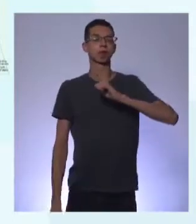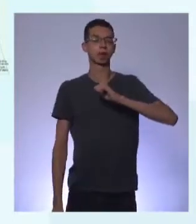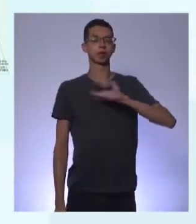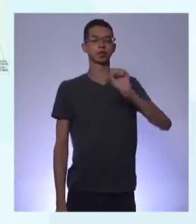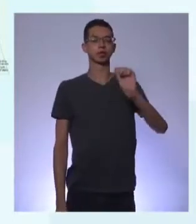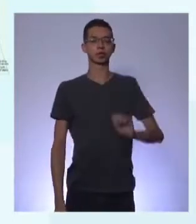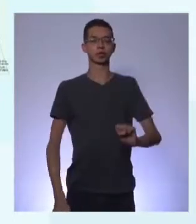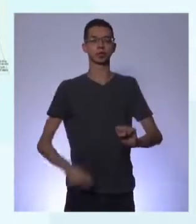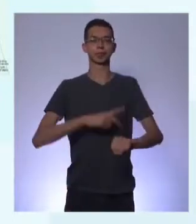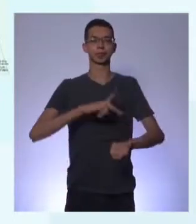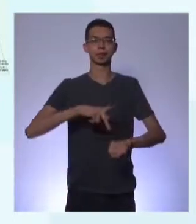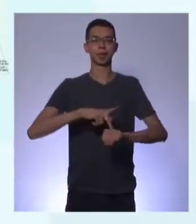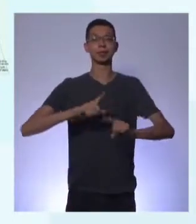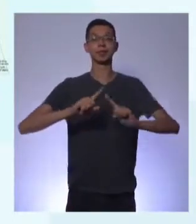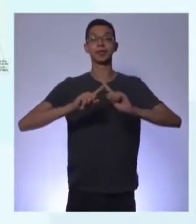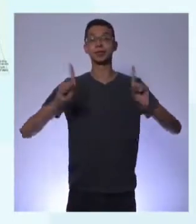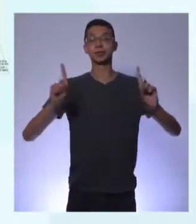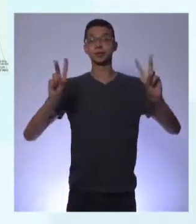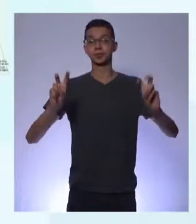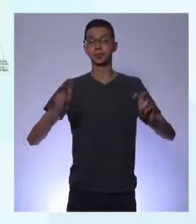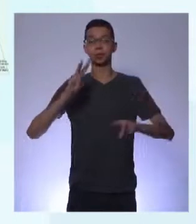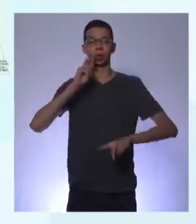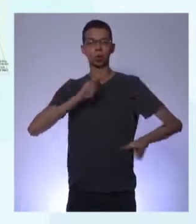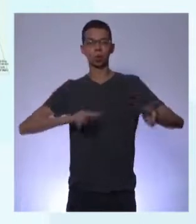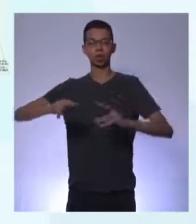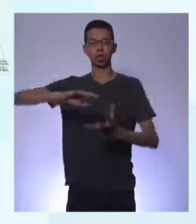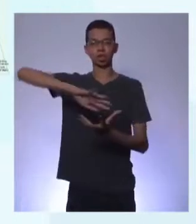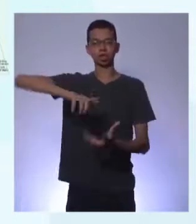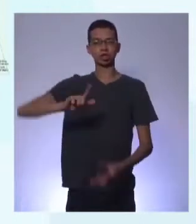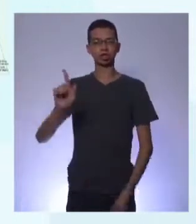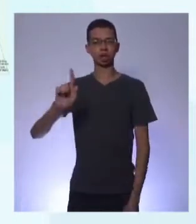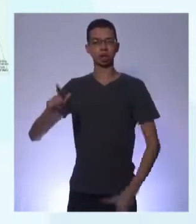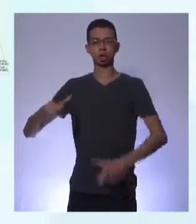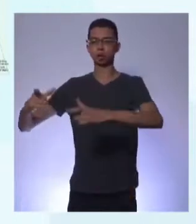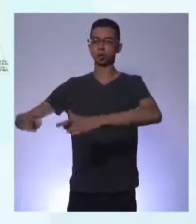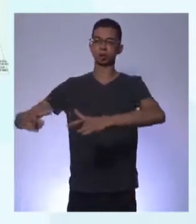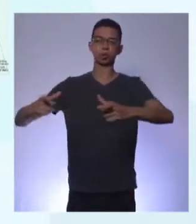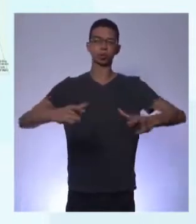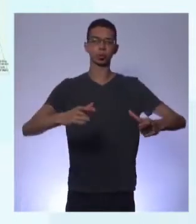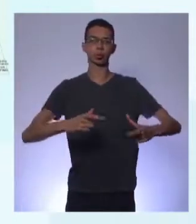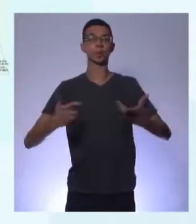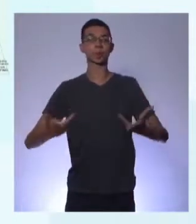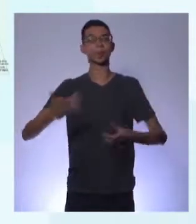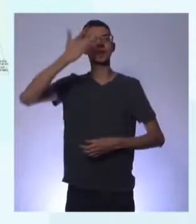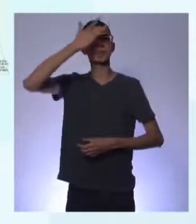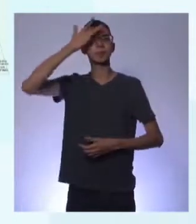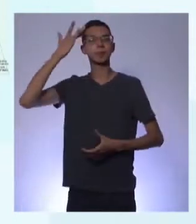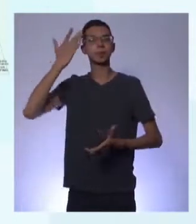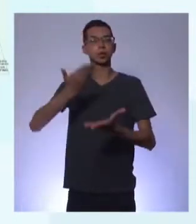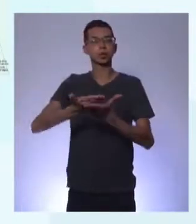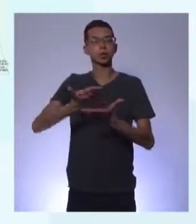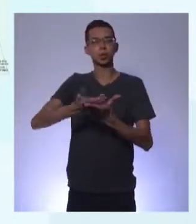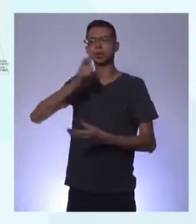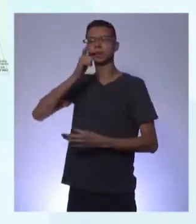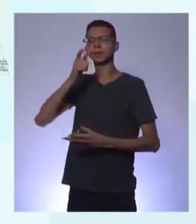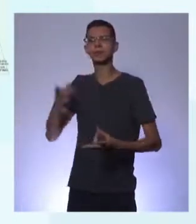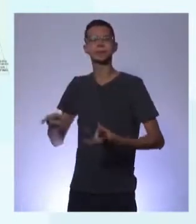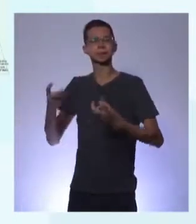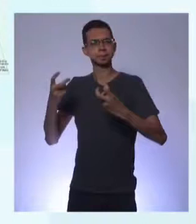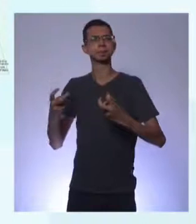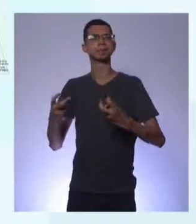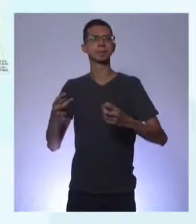Mas, do ponto de vista da geografia, o estudante pode observar que houve, de fato,